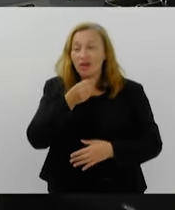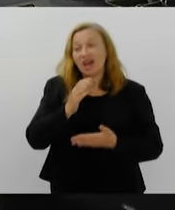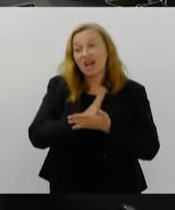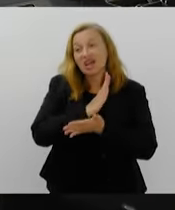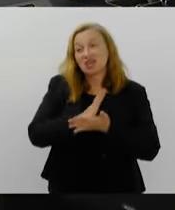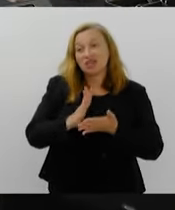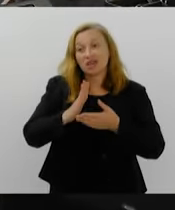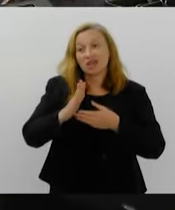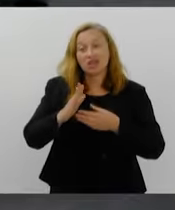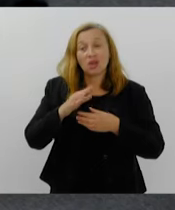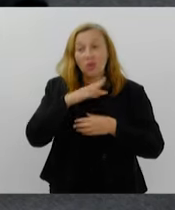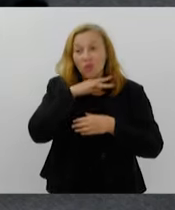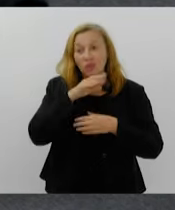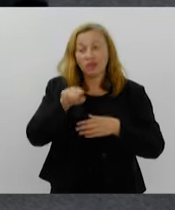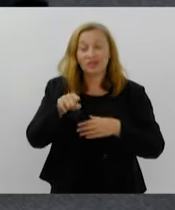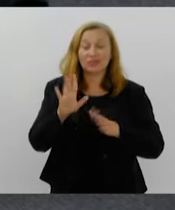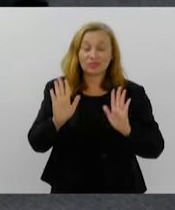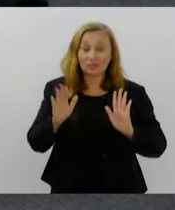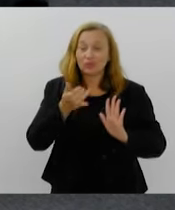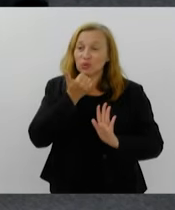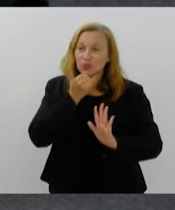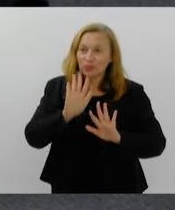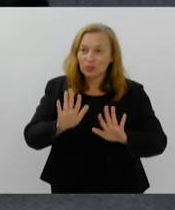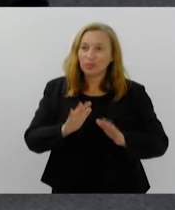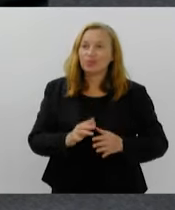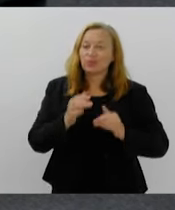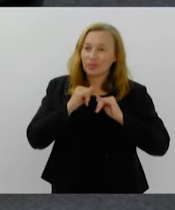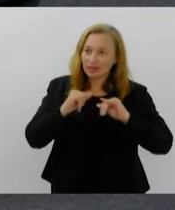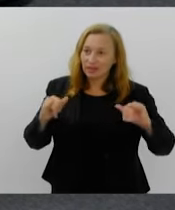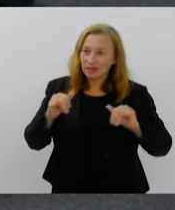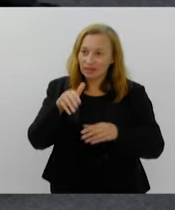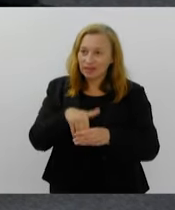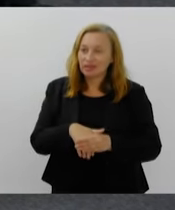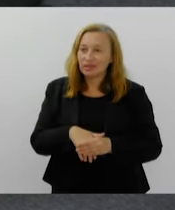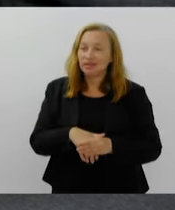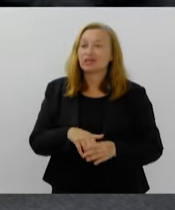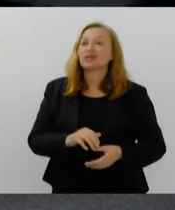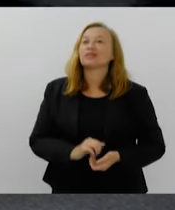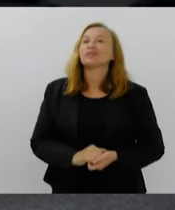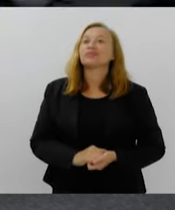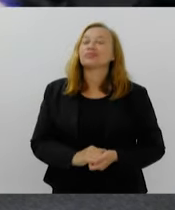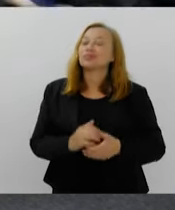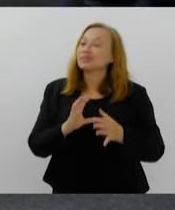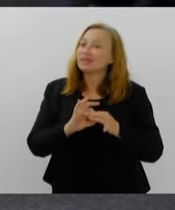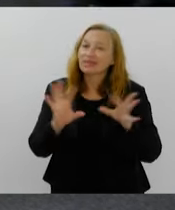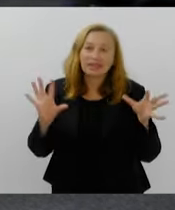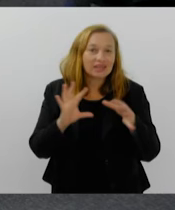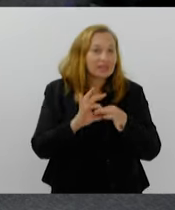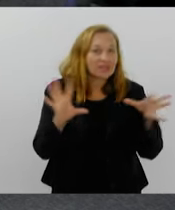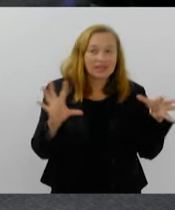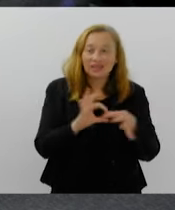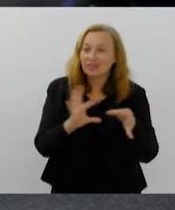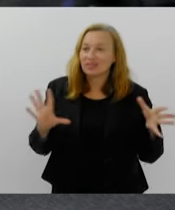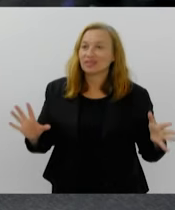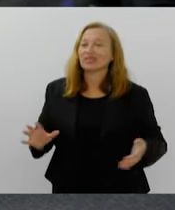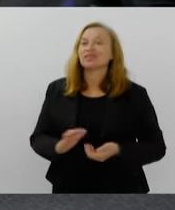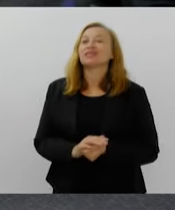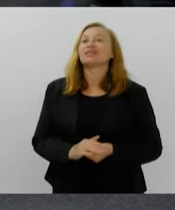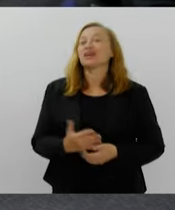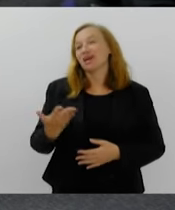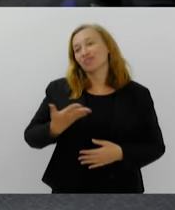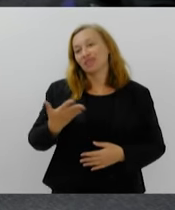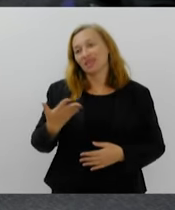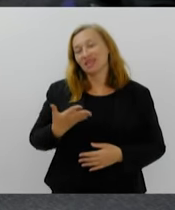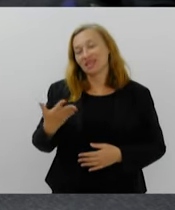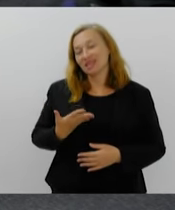direito né a gente fala desculpa a declaração de voto a vontade as alturas minhas queridas